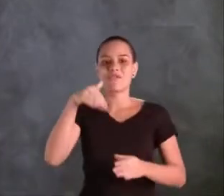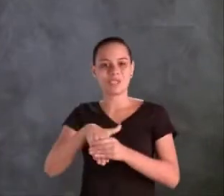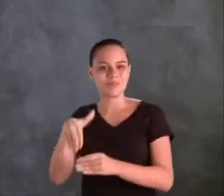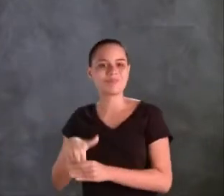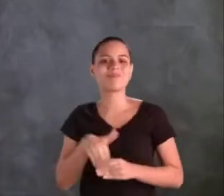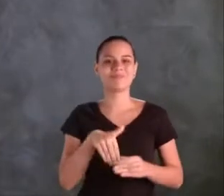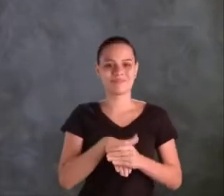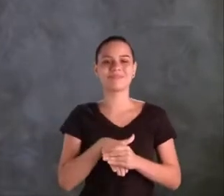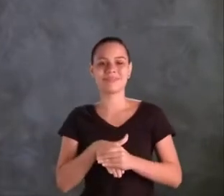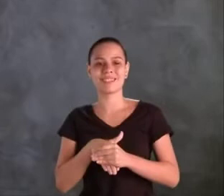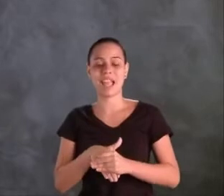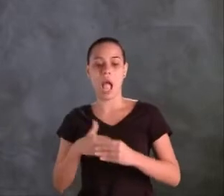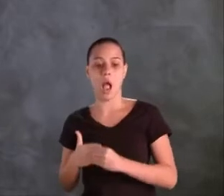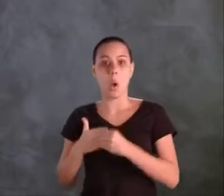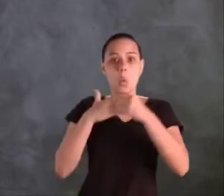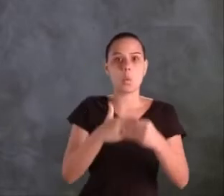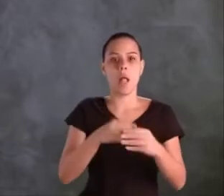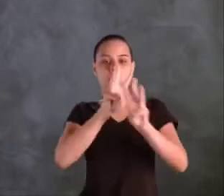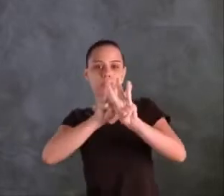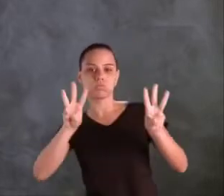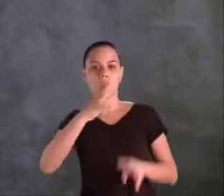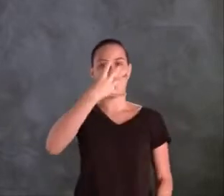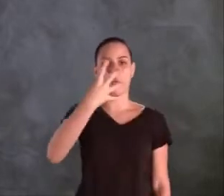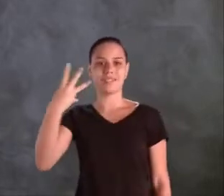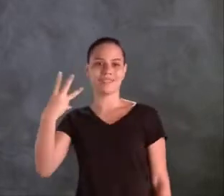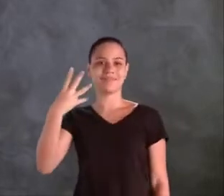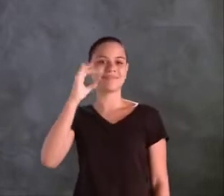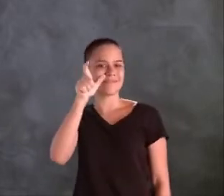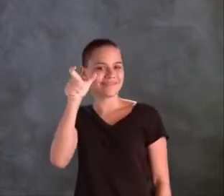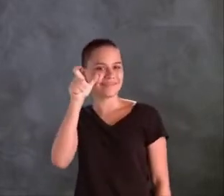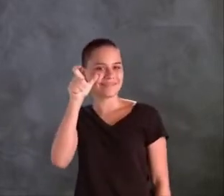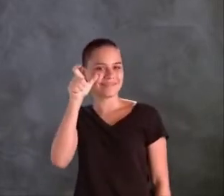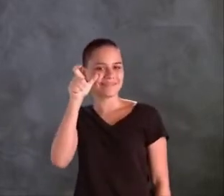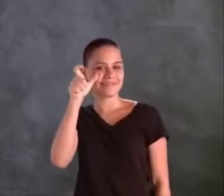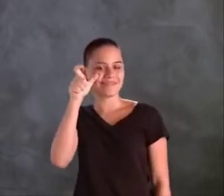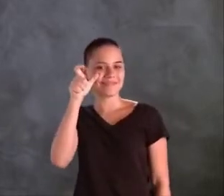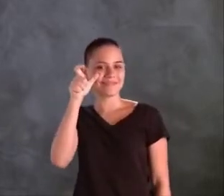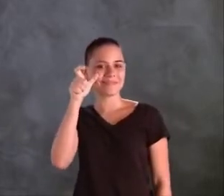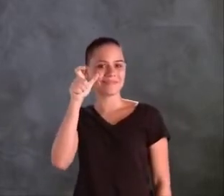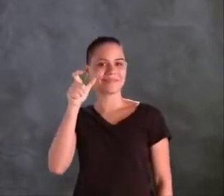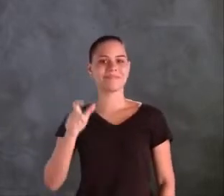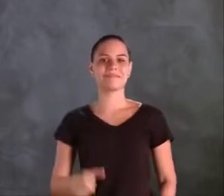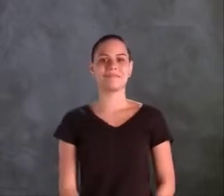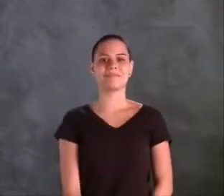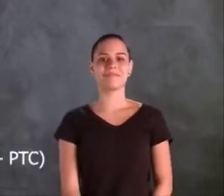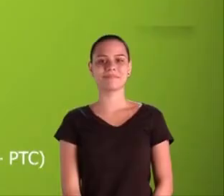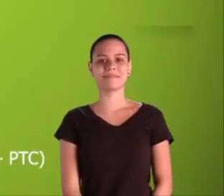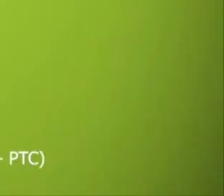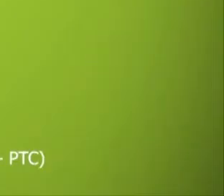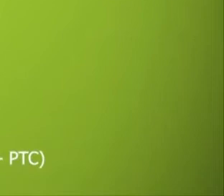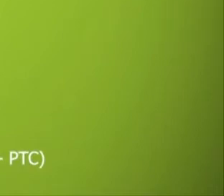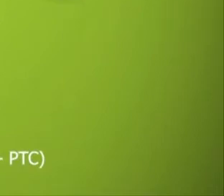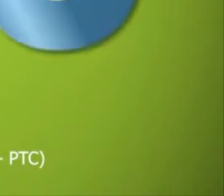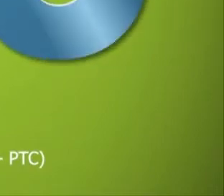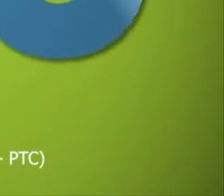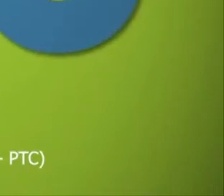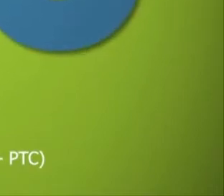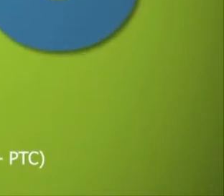politicagem. Eu conto com o seu voto. Continue com a gente agora ao vivo em nossa Web TV 43.